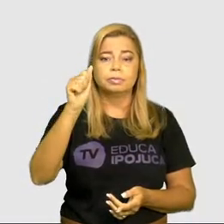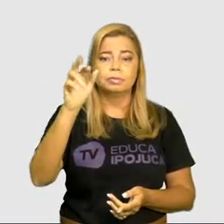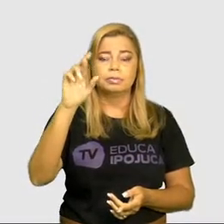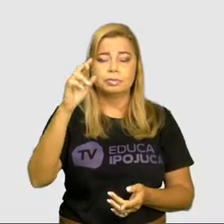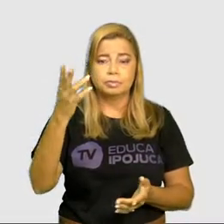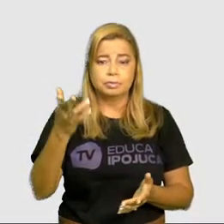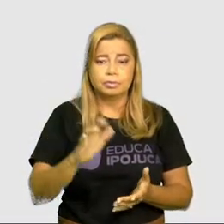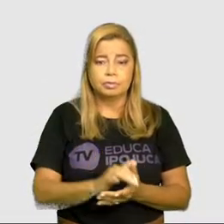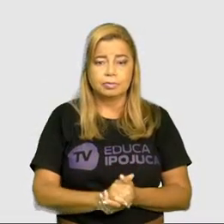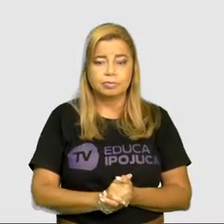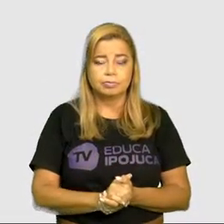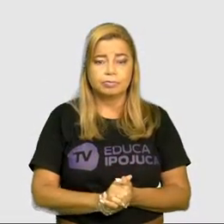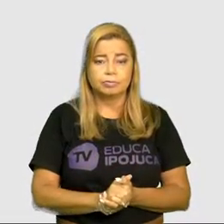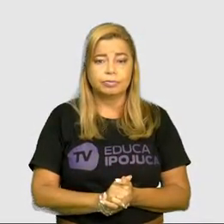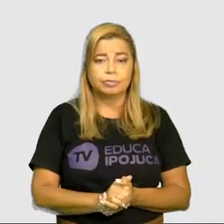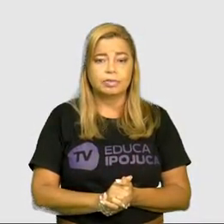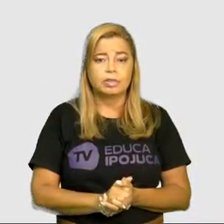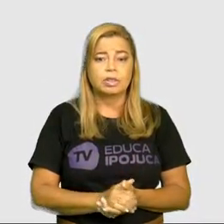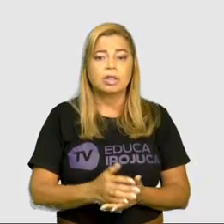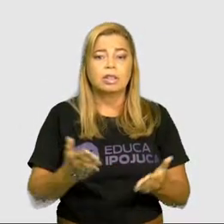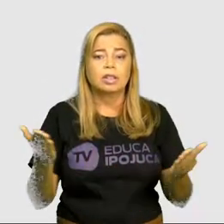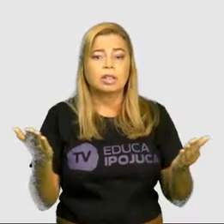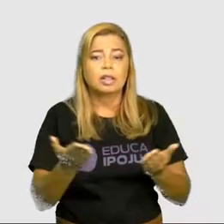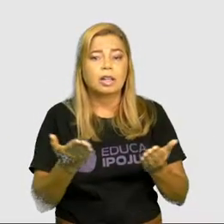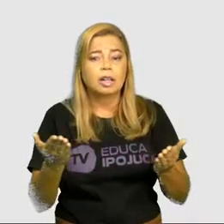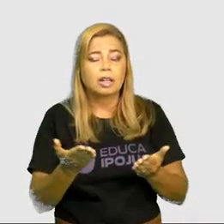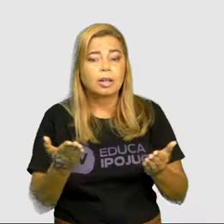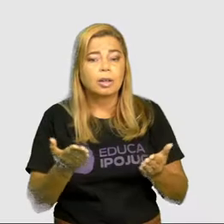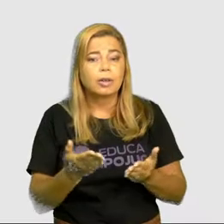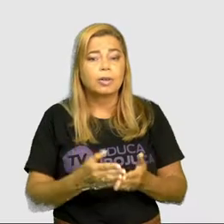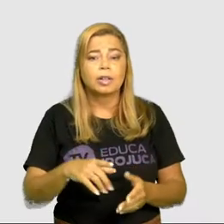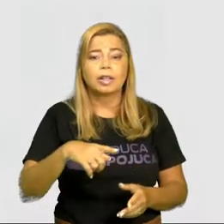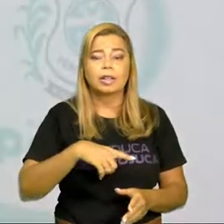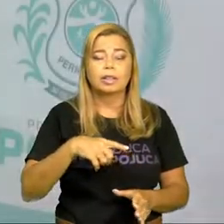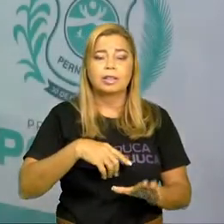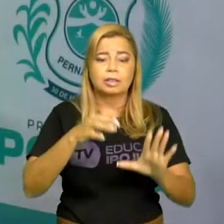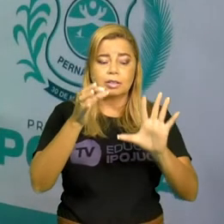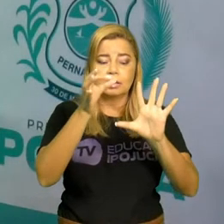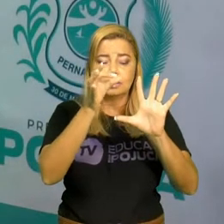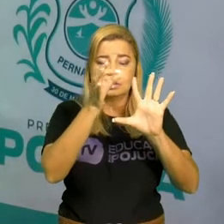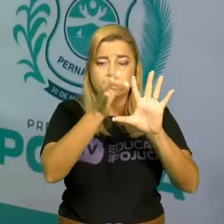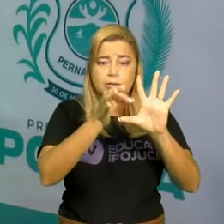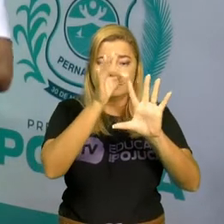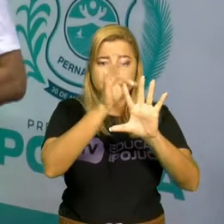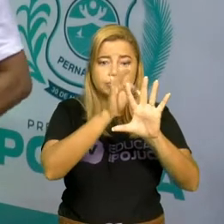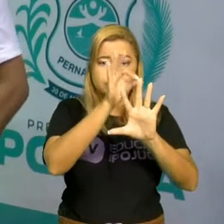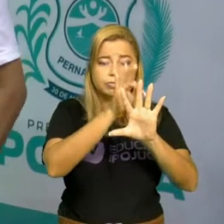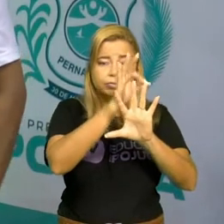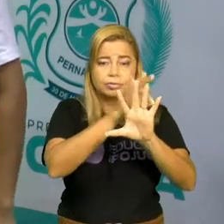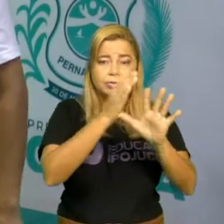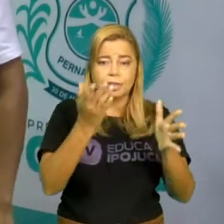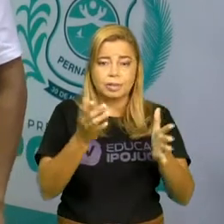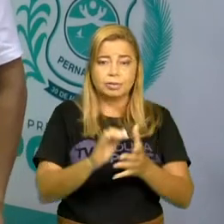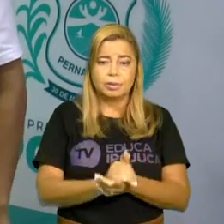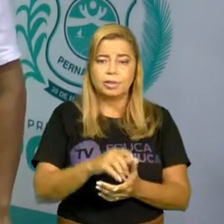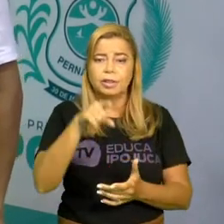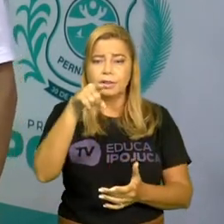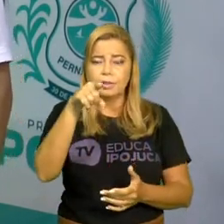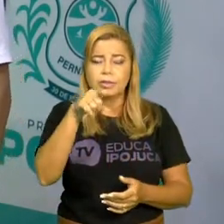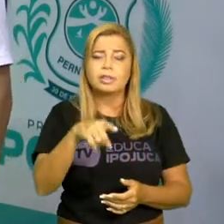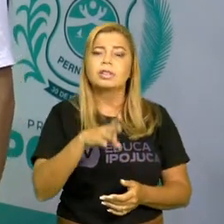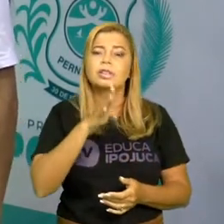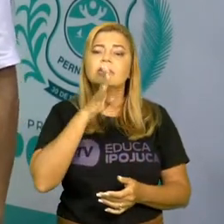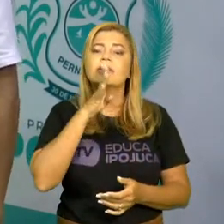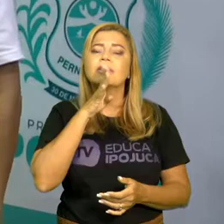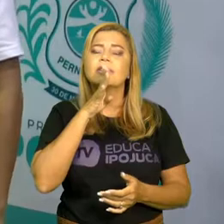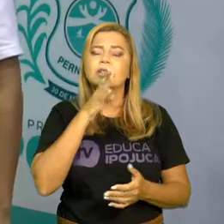aqui nós temos como? Nós temos aqui um ábaco. Ábaco, se você nunca viu, é esse objeto aqui